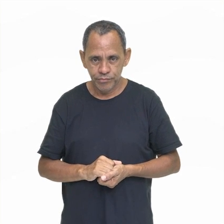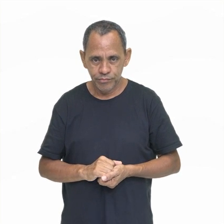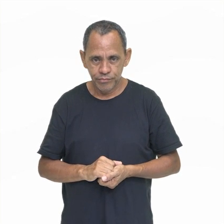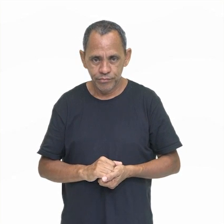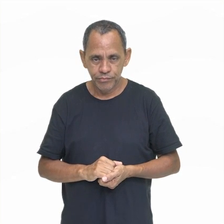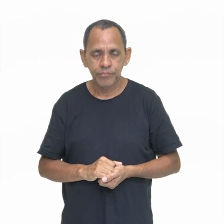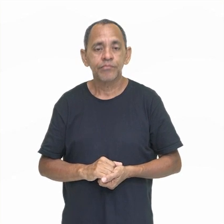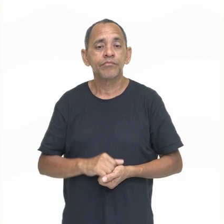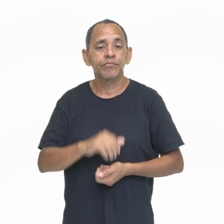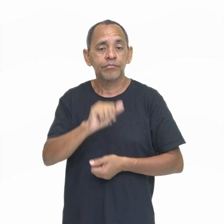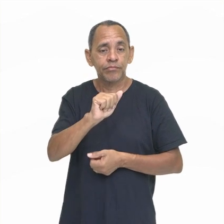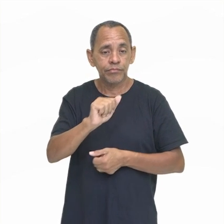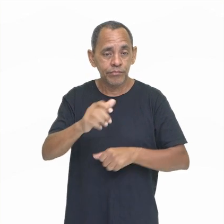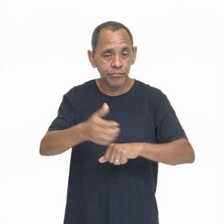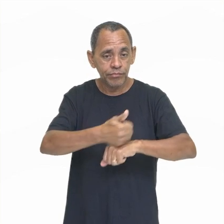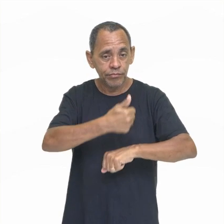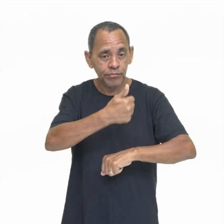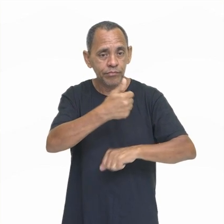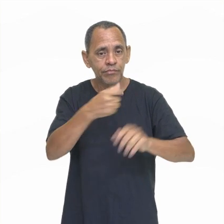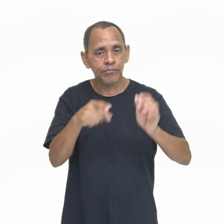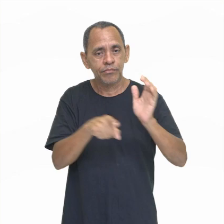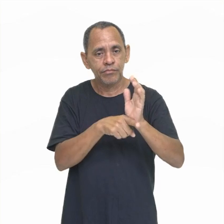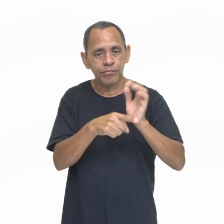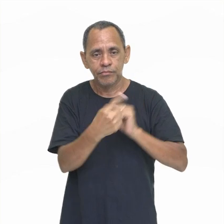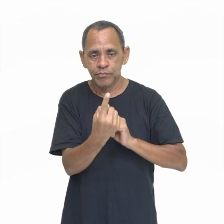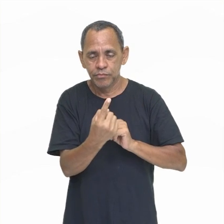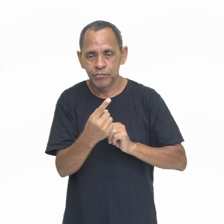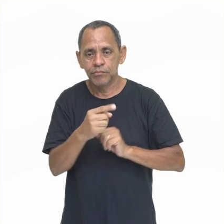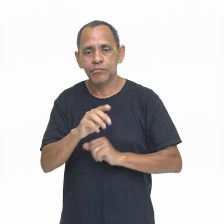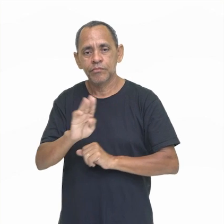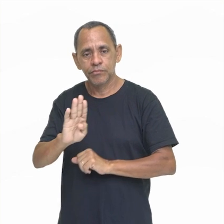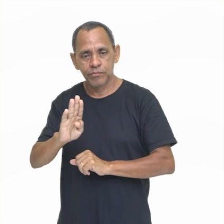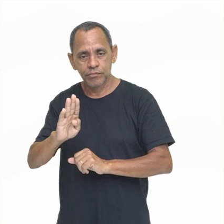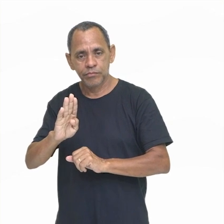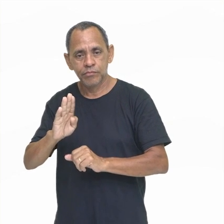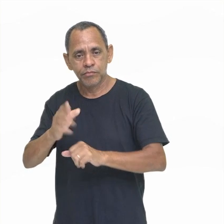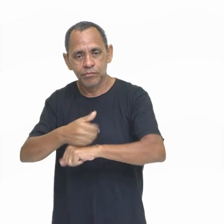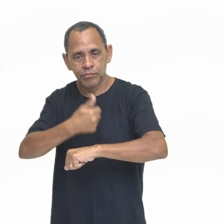aí o a vai ser -1 e o b Vai ser 4